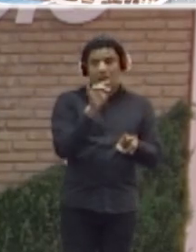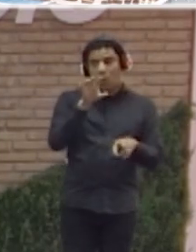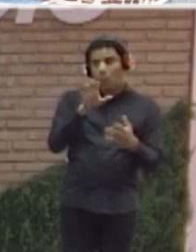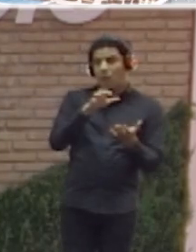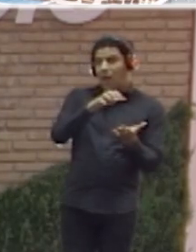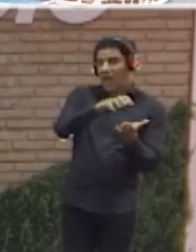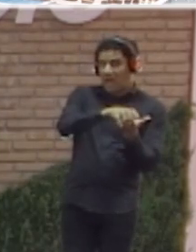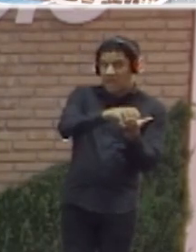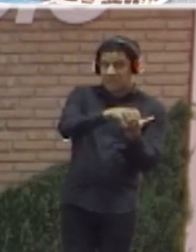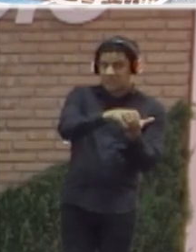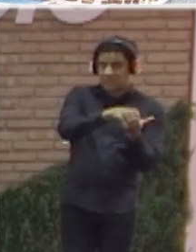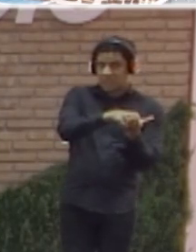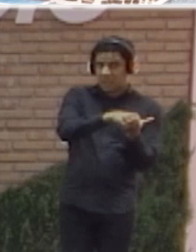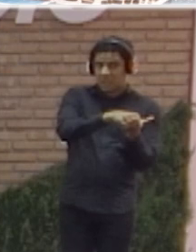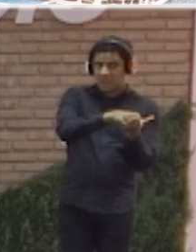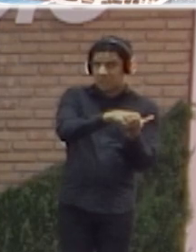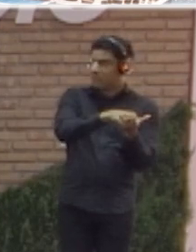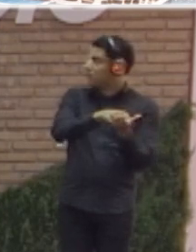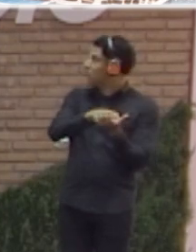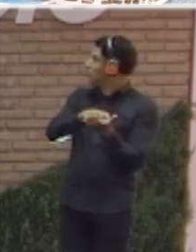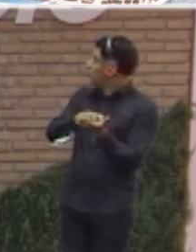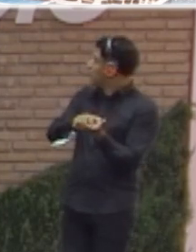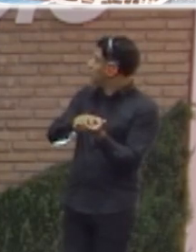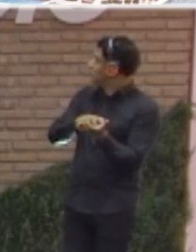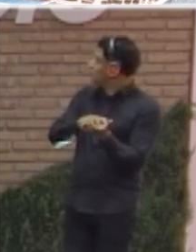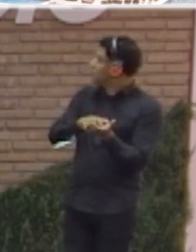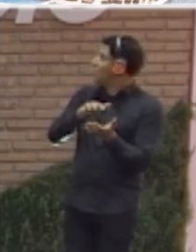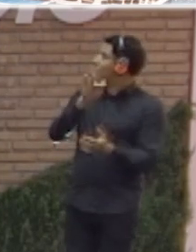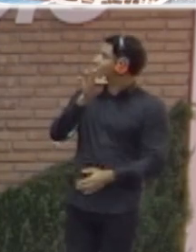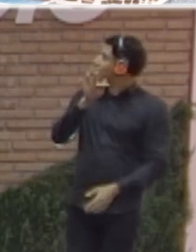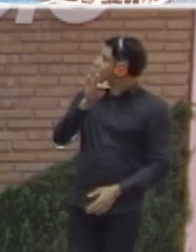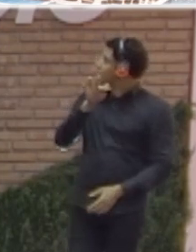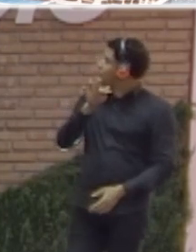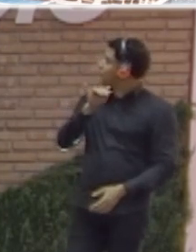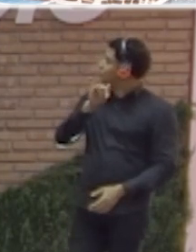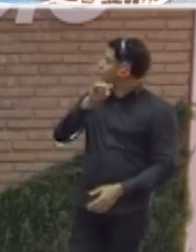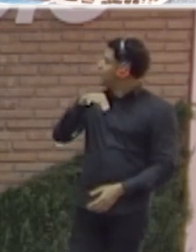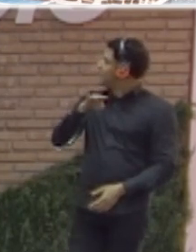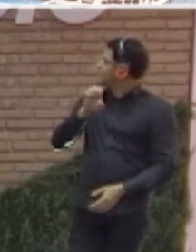sede da Finison, uma empresa de papel e celulose.